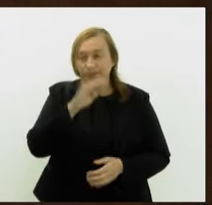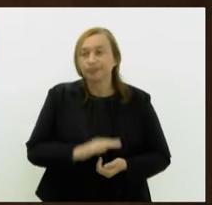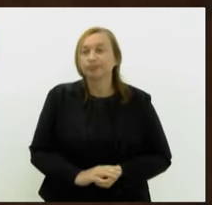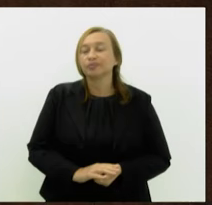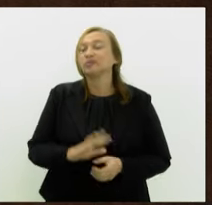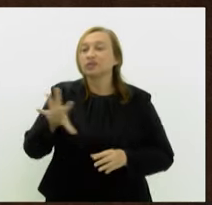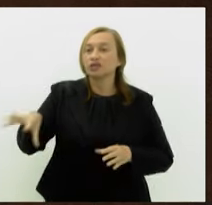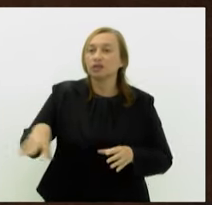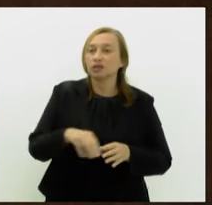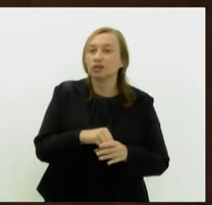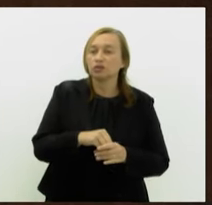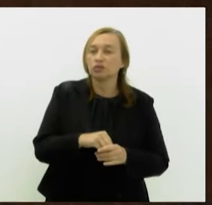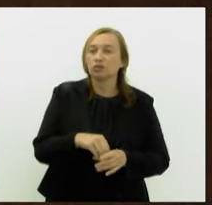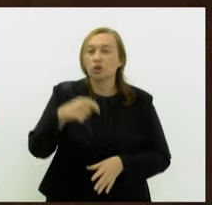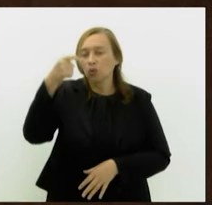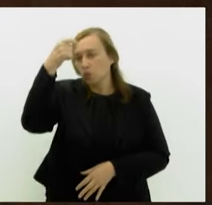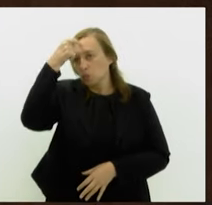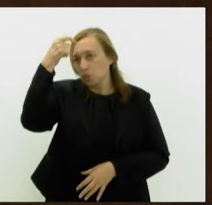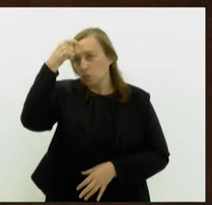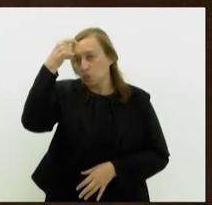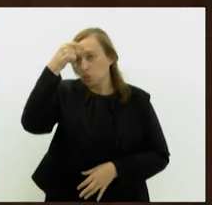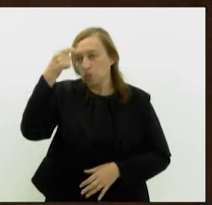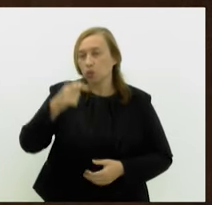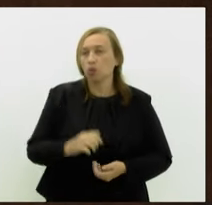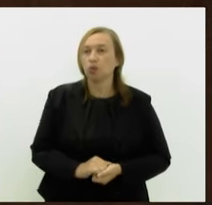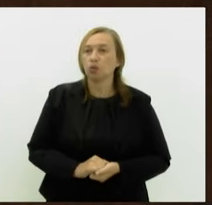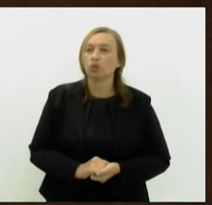Inclusão da conscientização